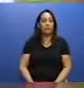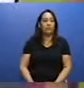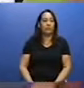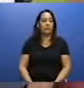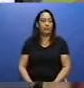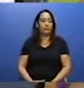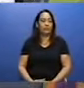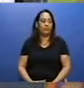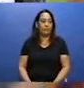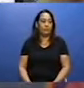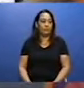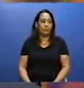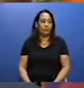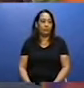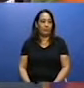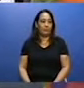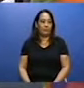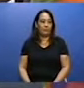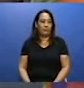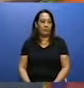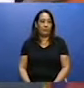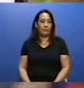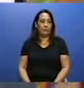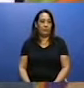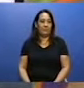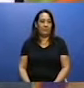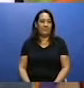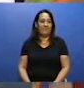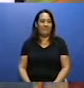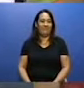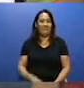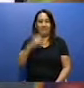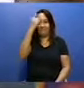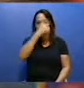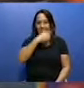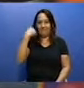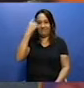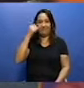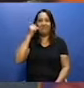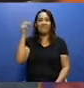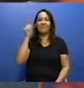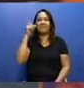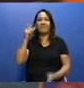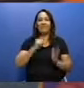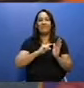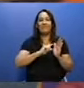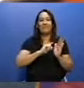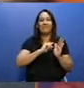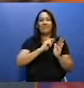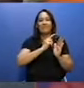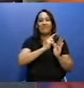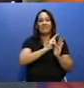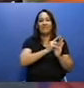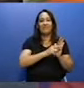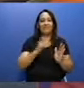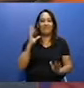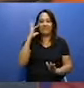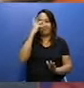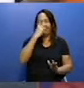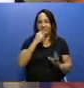O gatinho. Desenhe um gatinho bem bonito. Olha que lindo. A orelhinha do gatinho, olha.